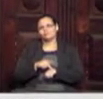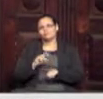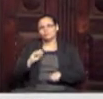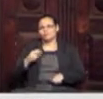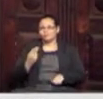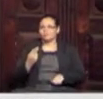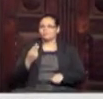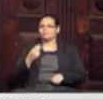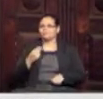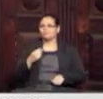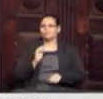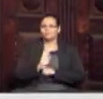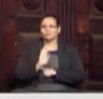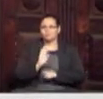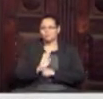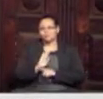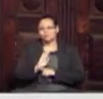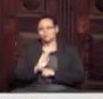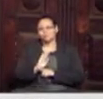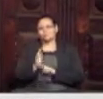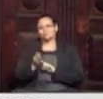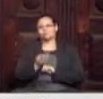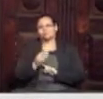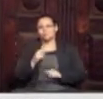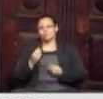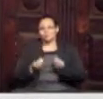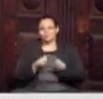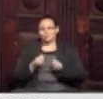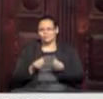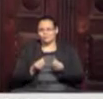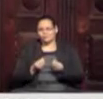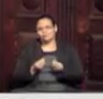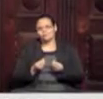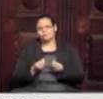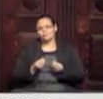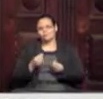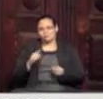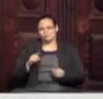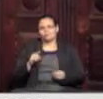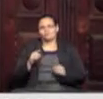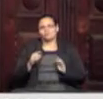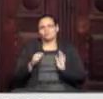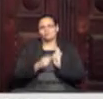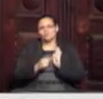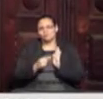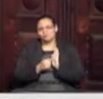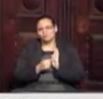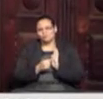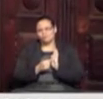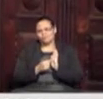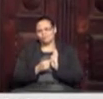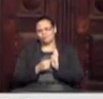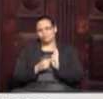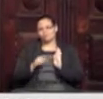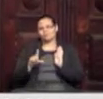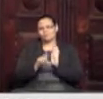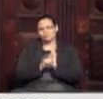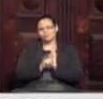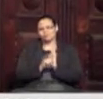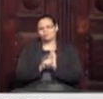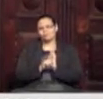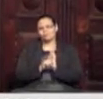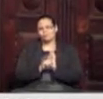colaboração para o mesmo conforme versa o código penal brasileiro com essa